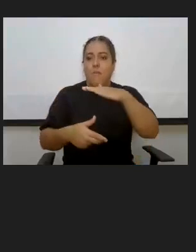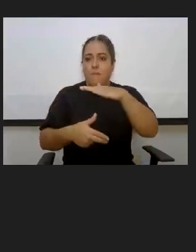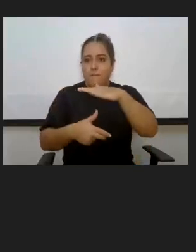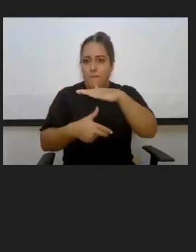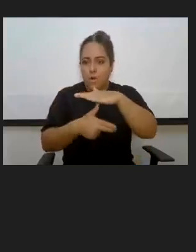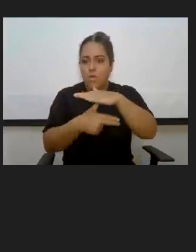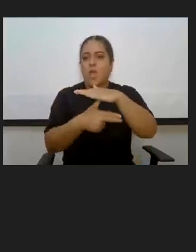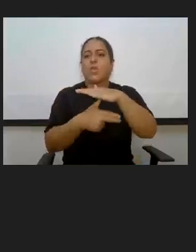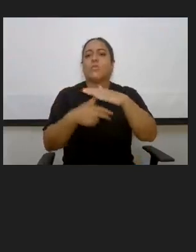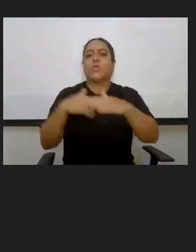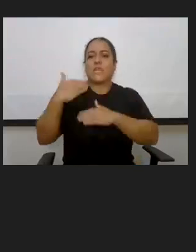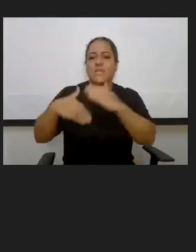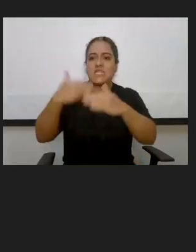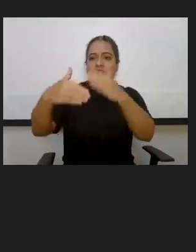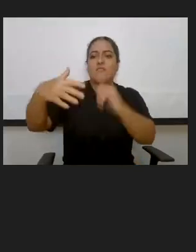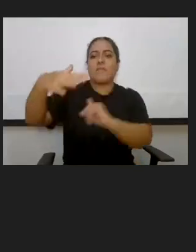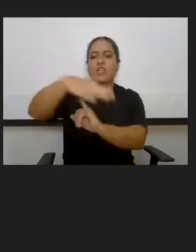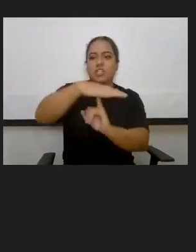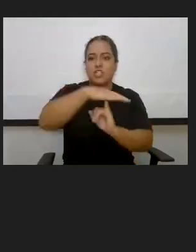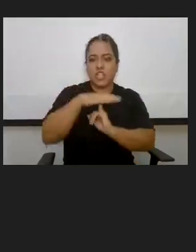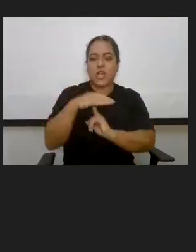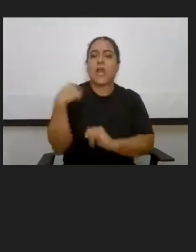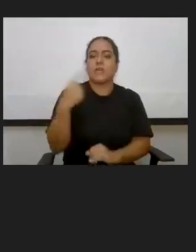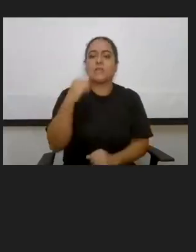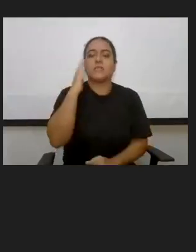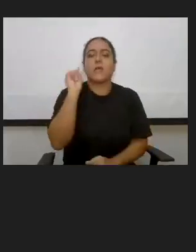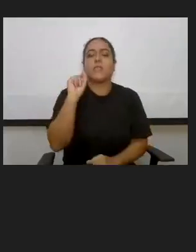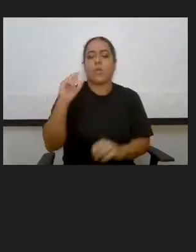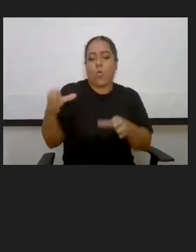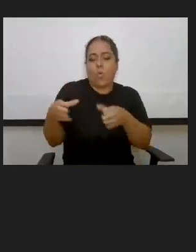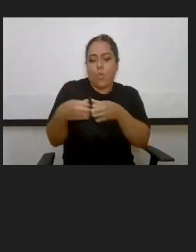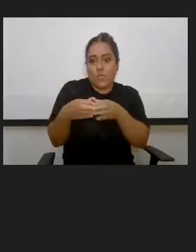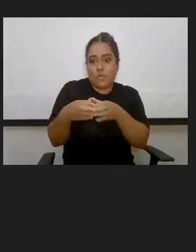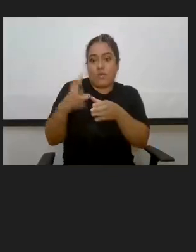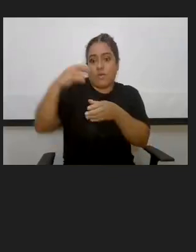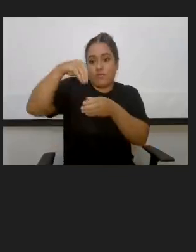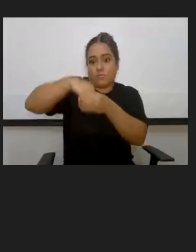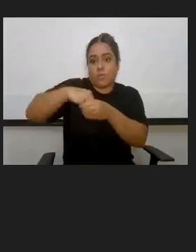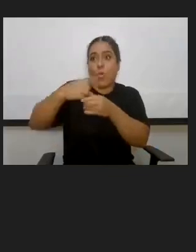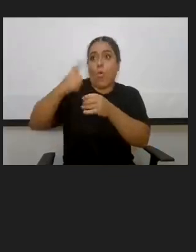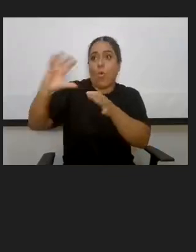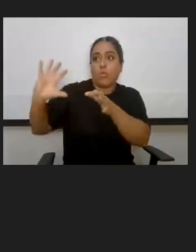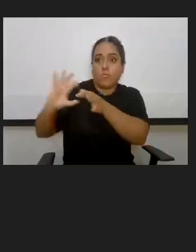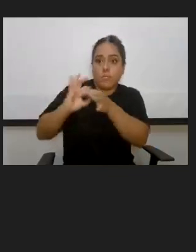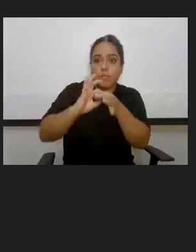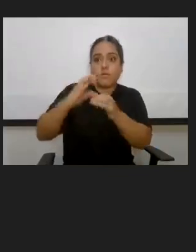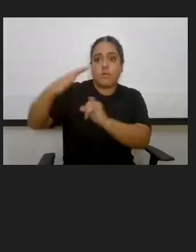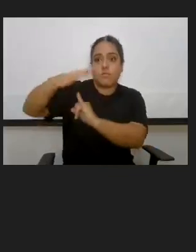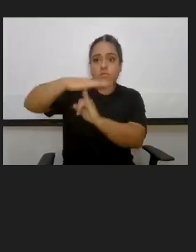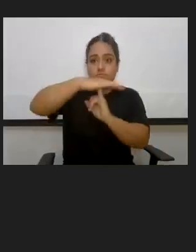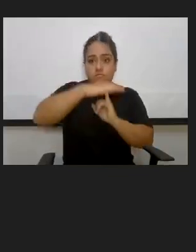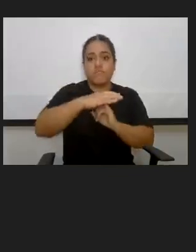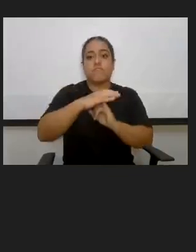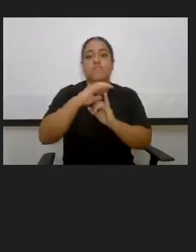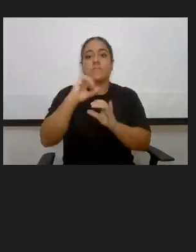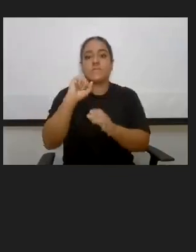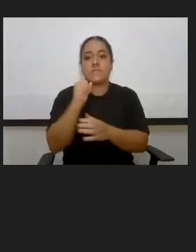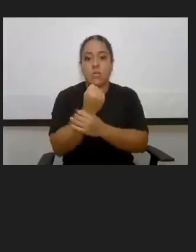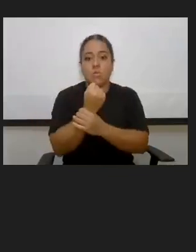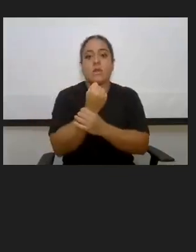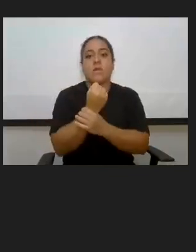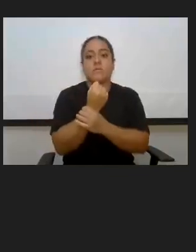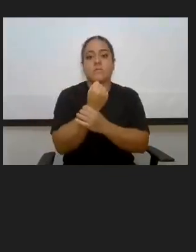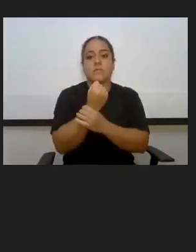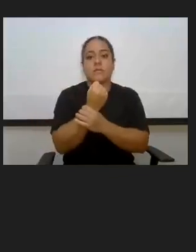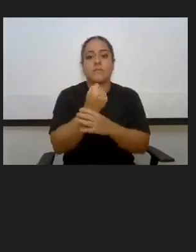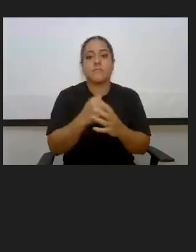institucional, fazemos parte do Comitê Interinstitucional de Segurança Escolar do Estado do Espírito